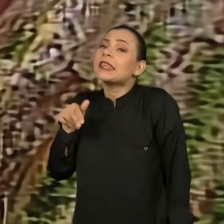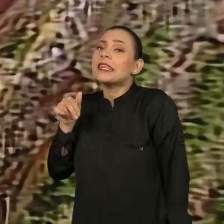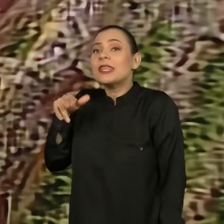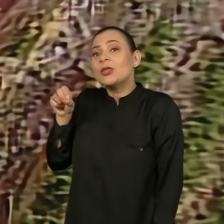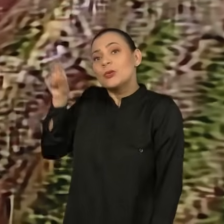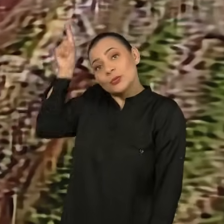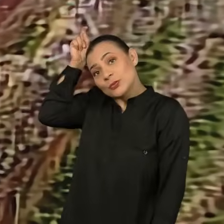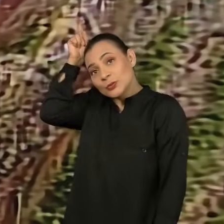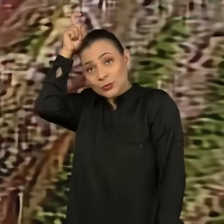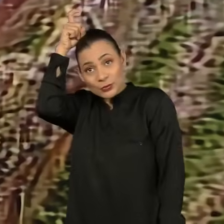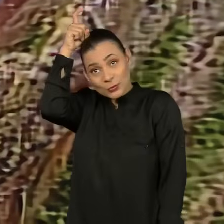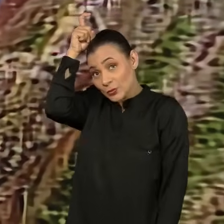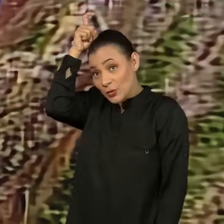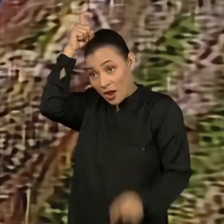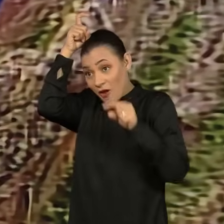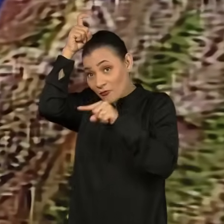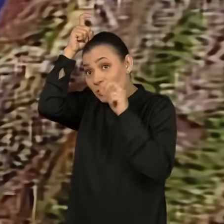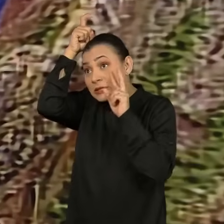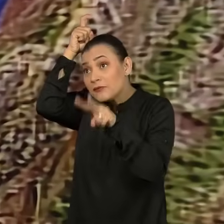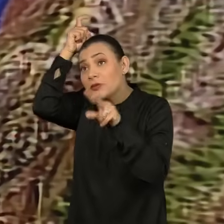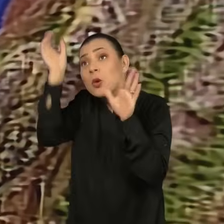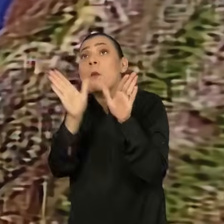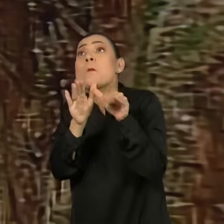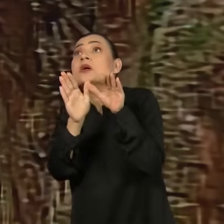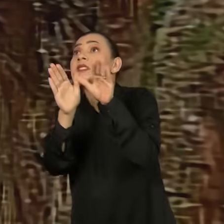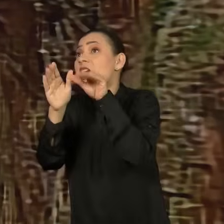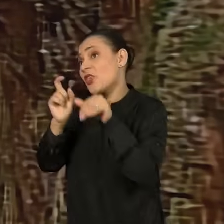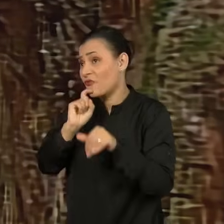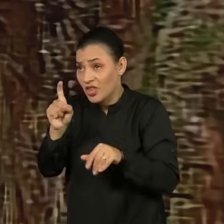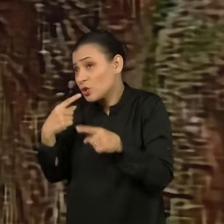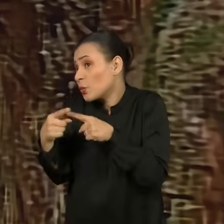Nino, por acaso o senhor viu o passarinho verde?